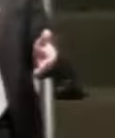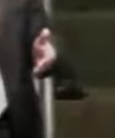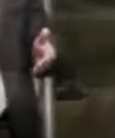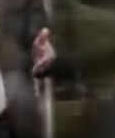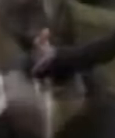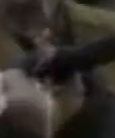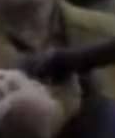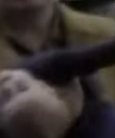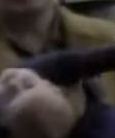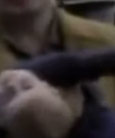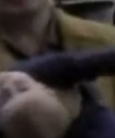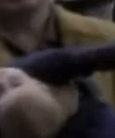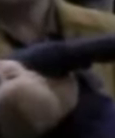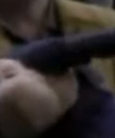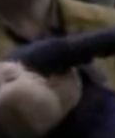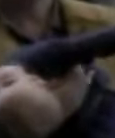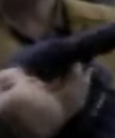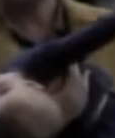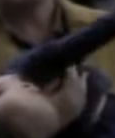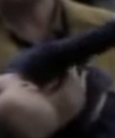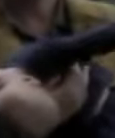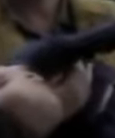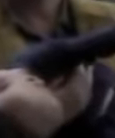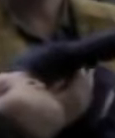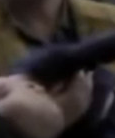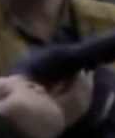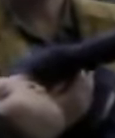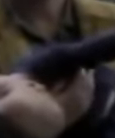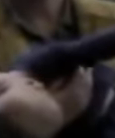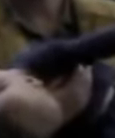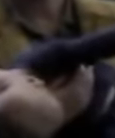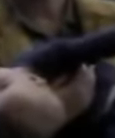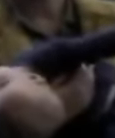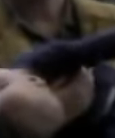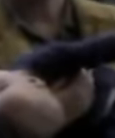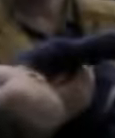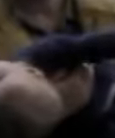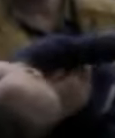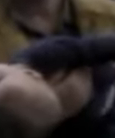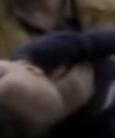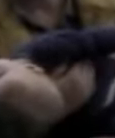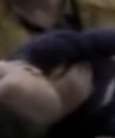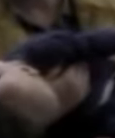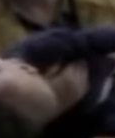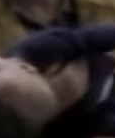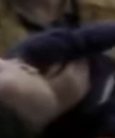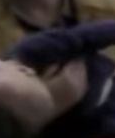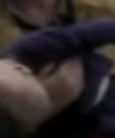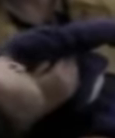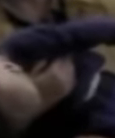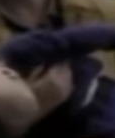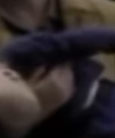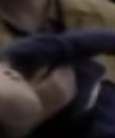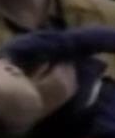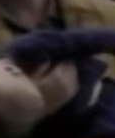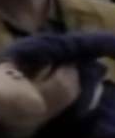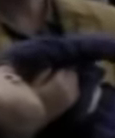até que nós sejamos inculcados seja introjetado dentro da gente esses valores